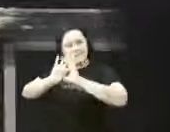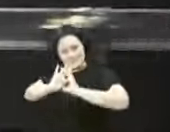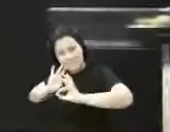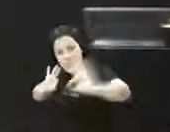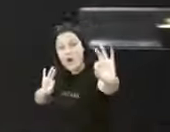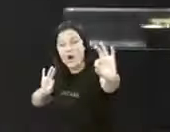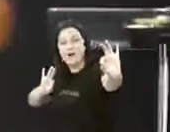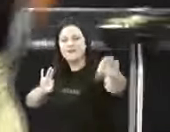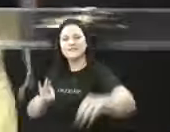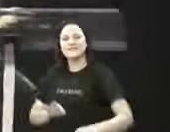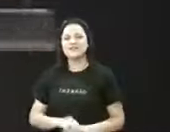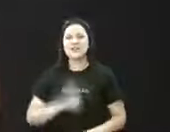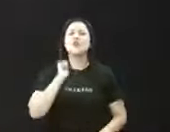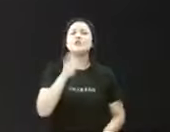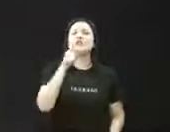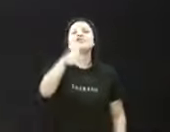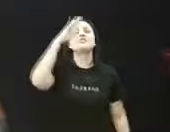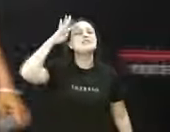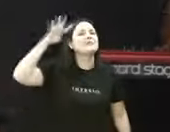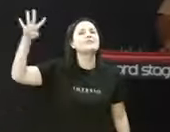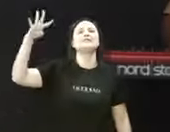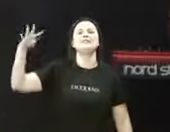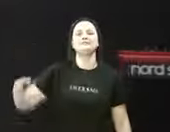você imagina.